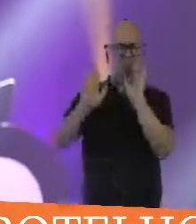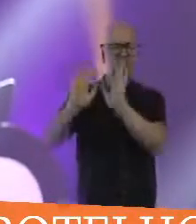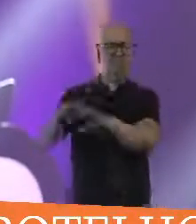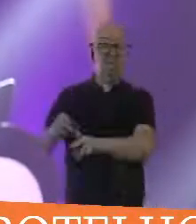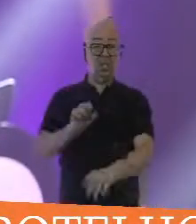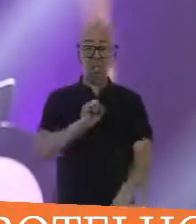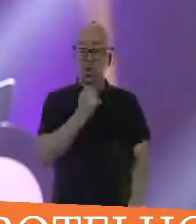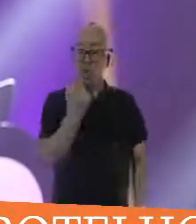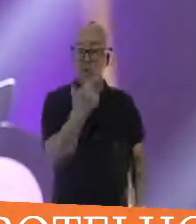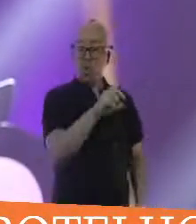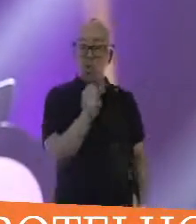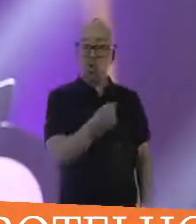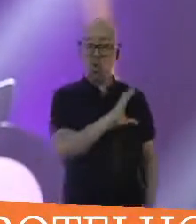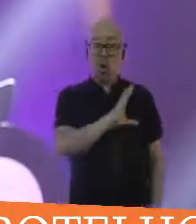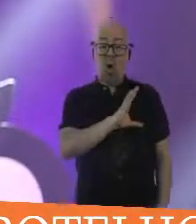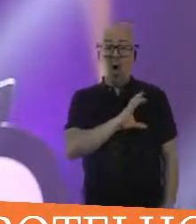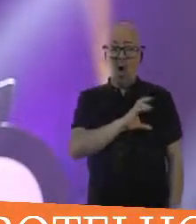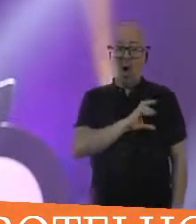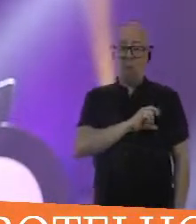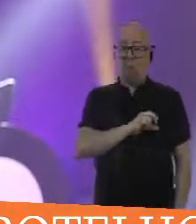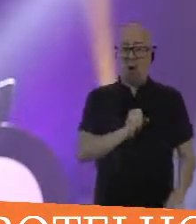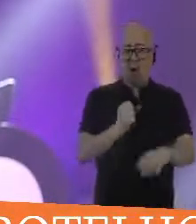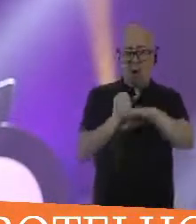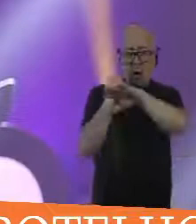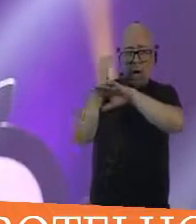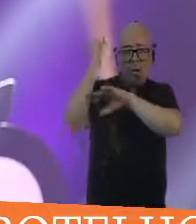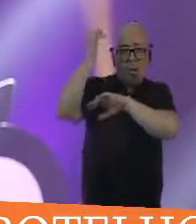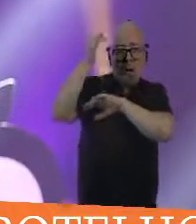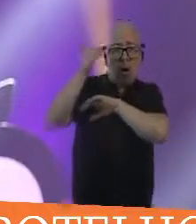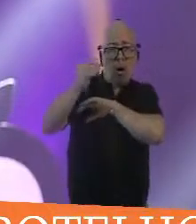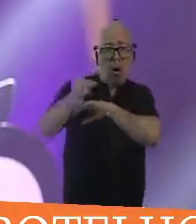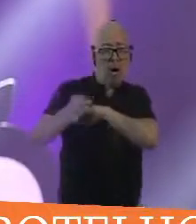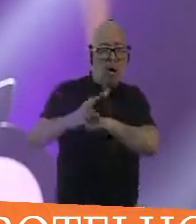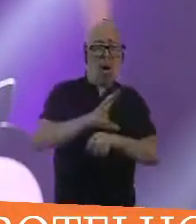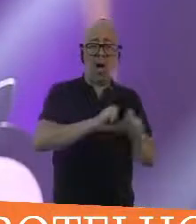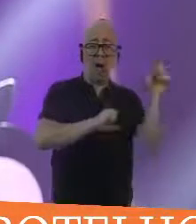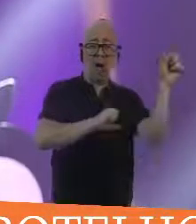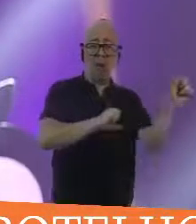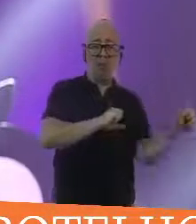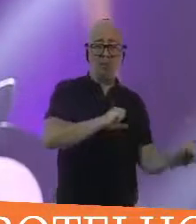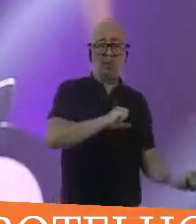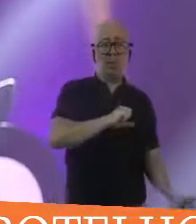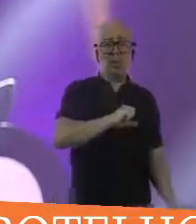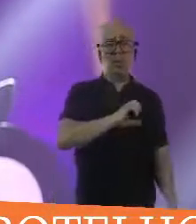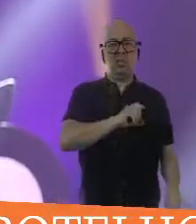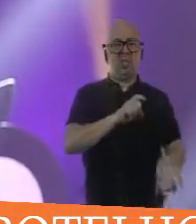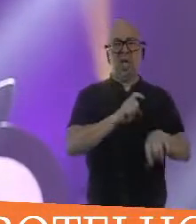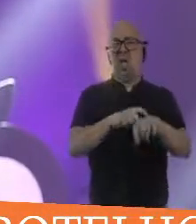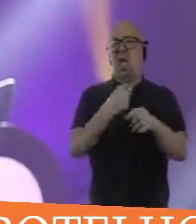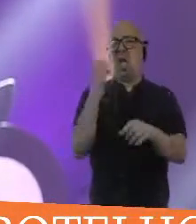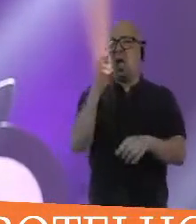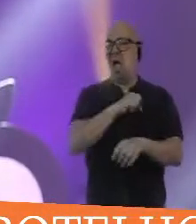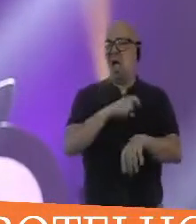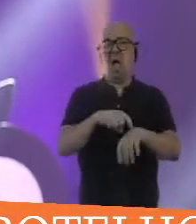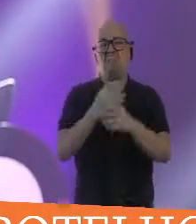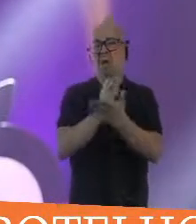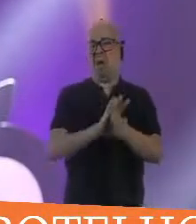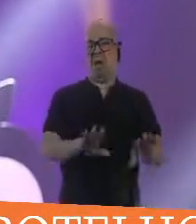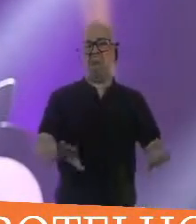novo amor quando vem a madrugada, dizem logo que esse amor é romance de